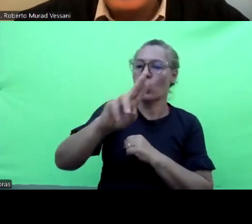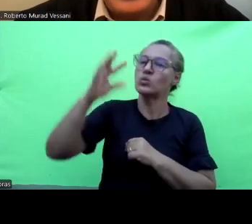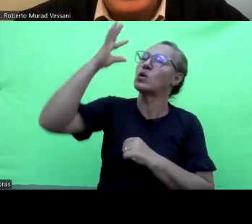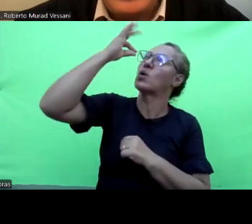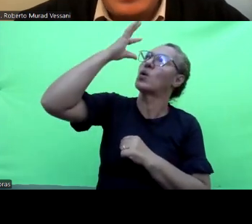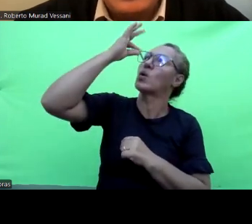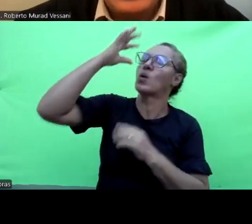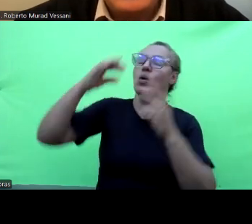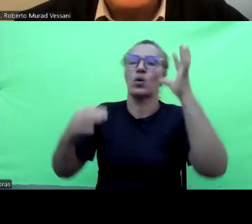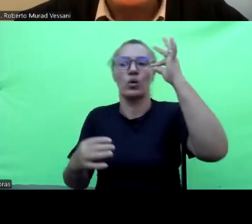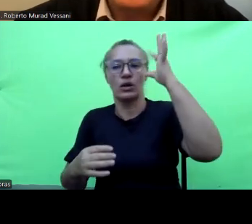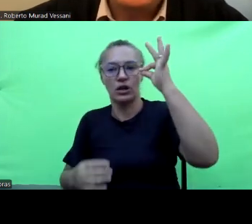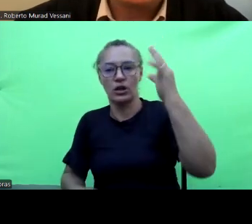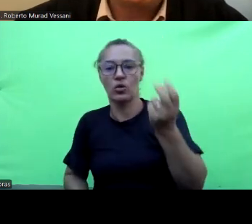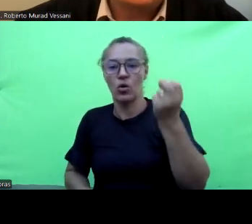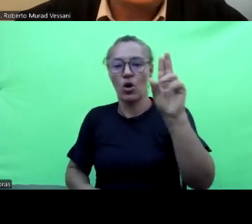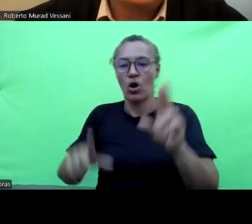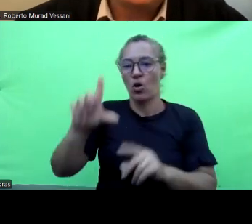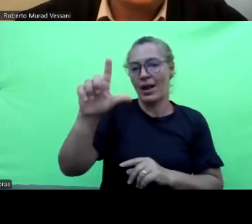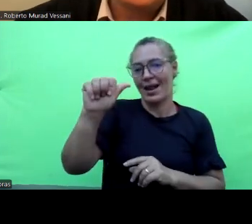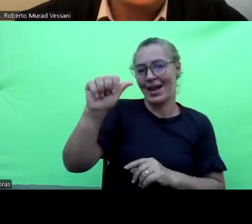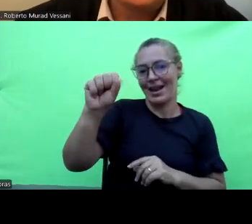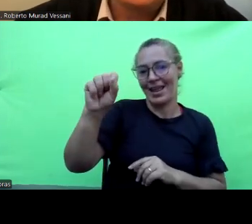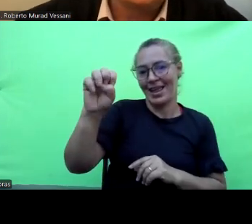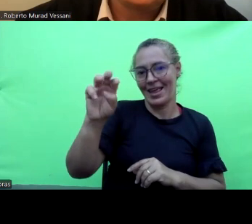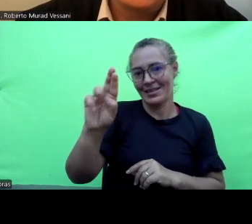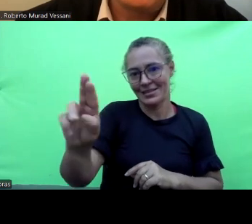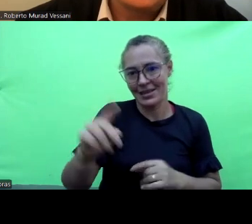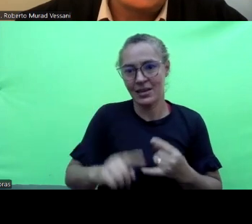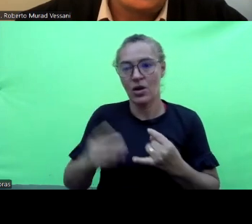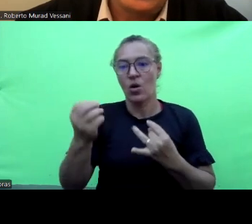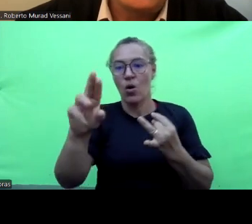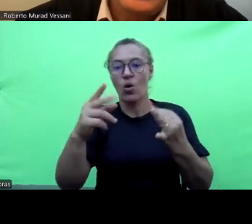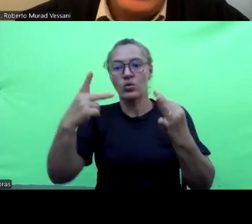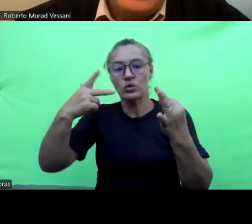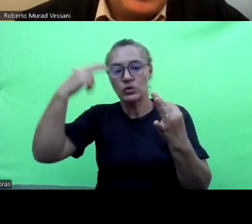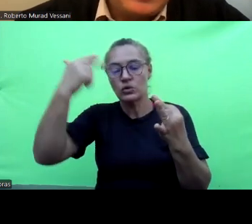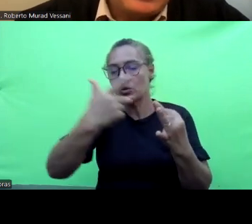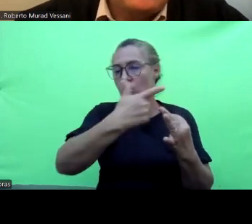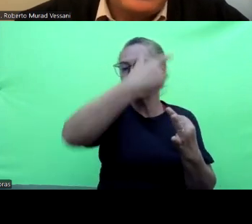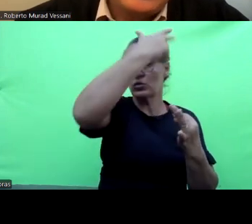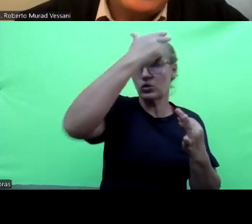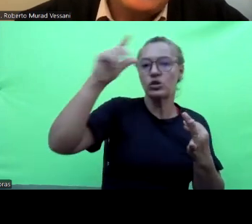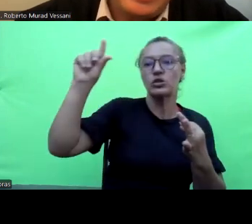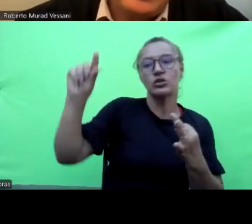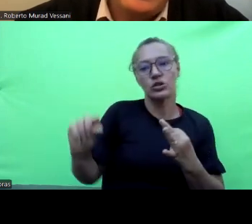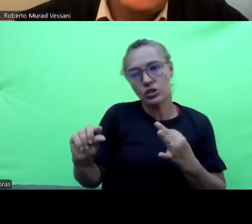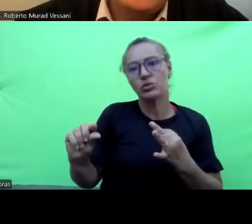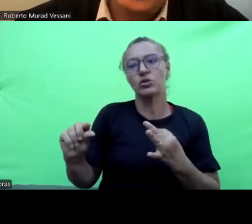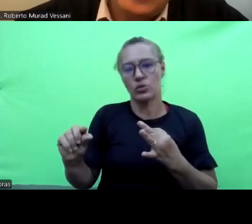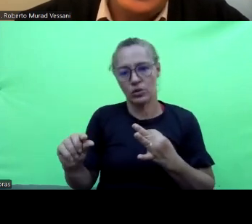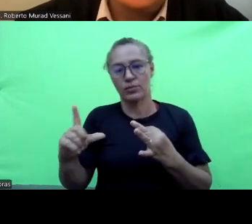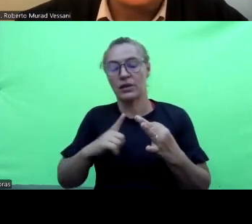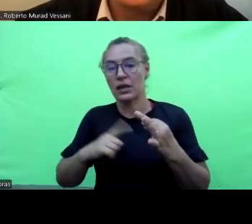através de laser, né? E também através de cirurgias que reduzem a pressão do olho. Existem diversas